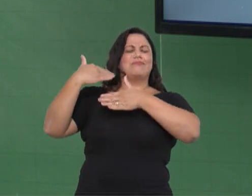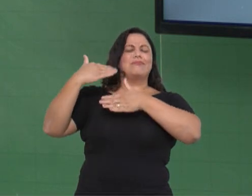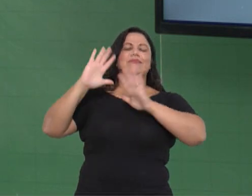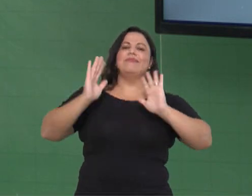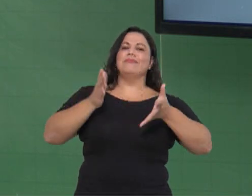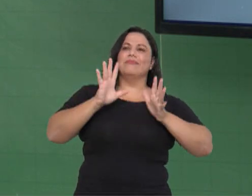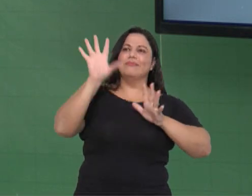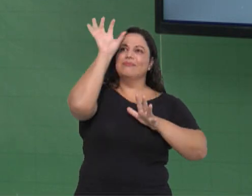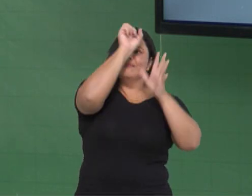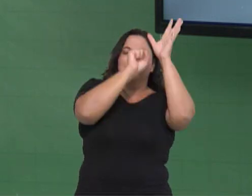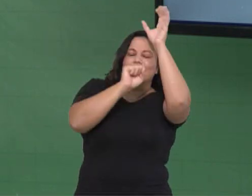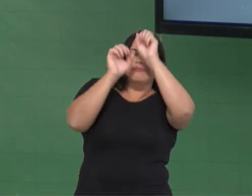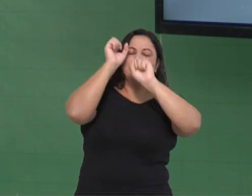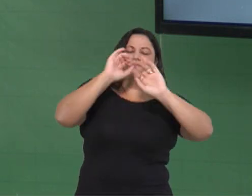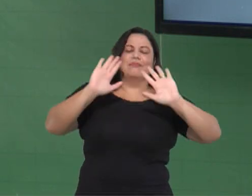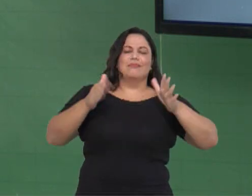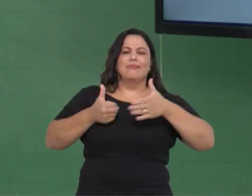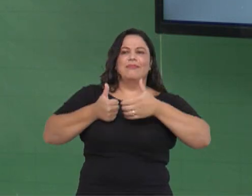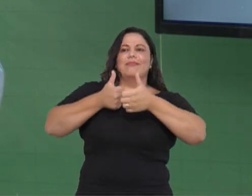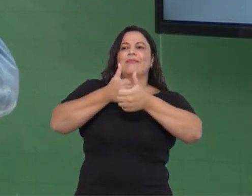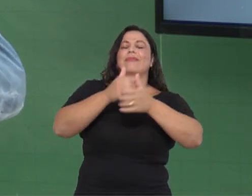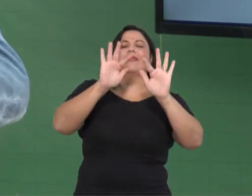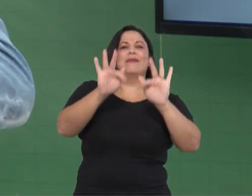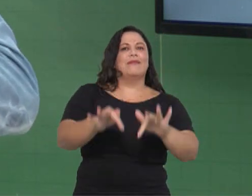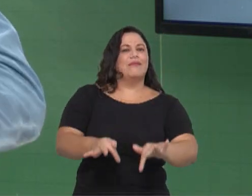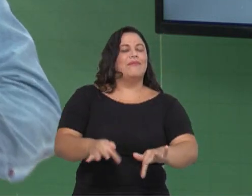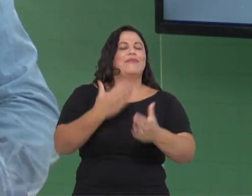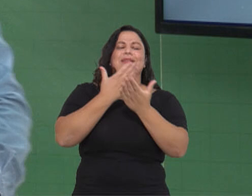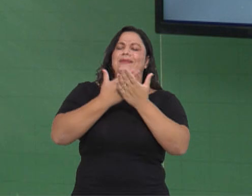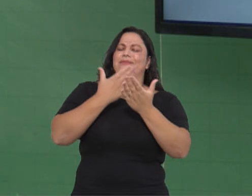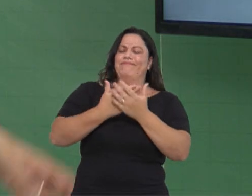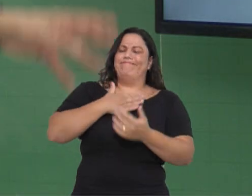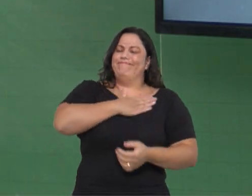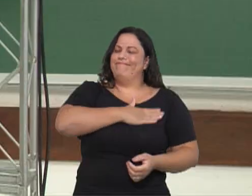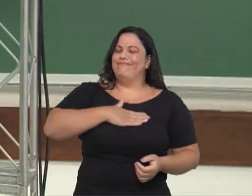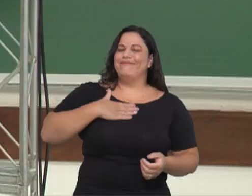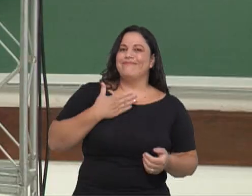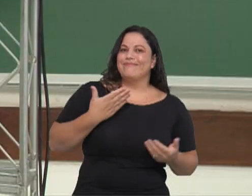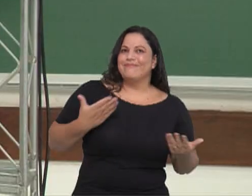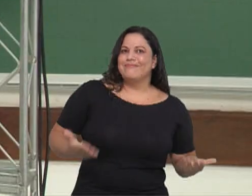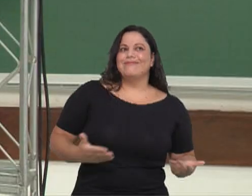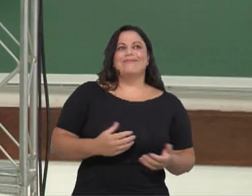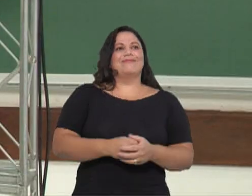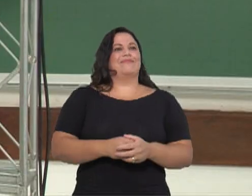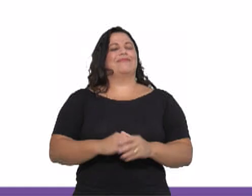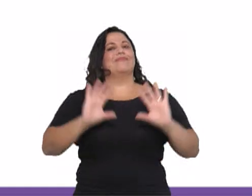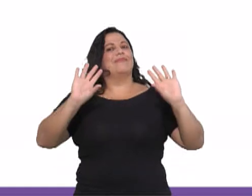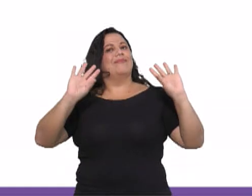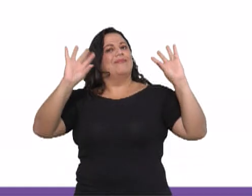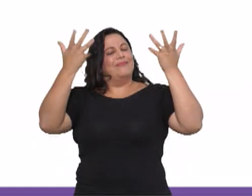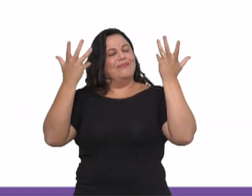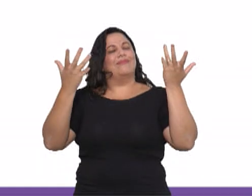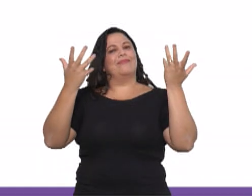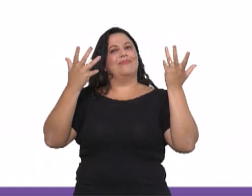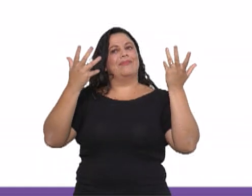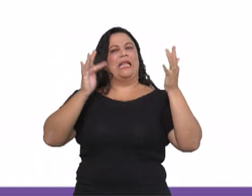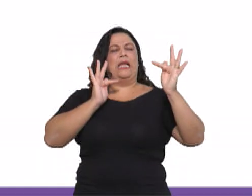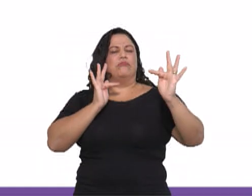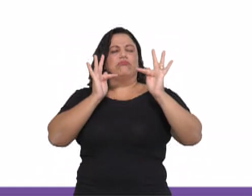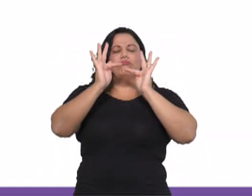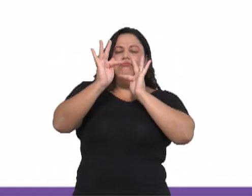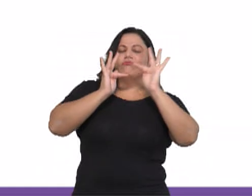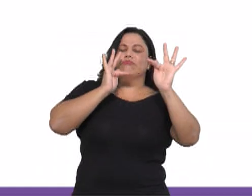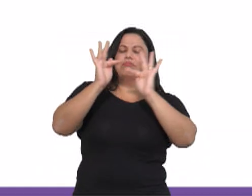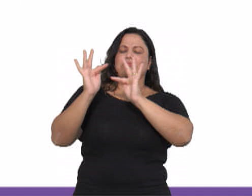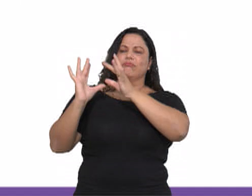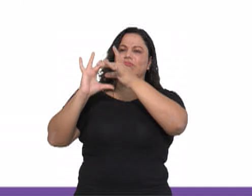no encerramento da aula de hoje. Espero que vocês tenham gostado. As festas folclóricas fazem parte da